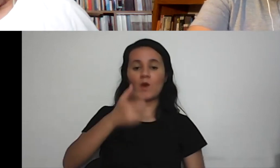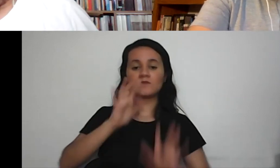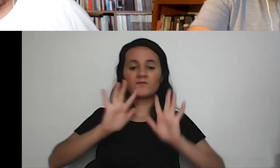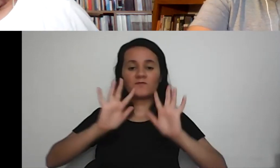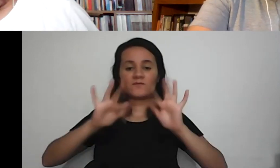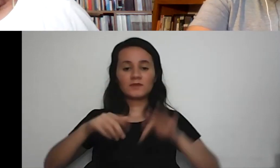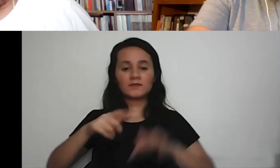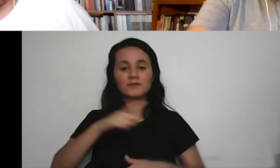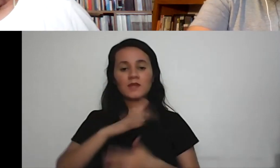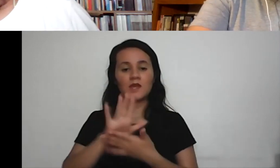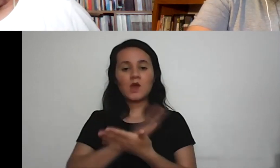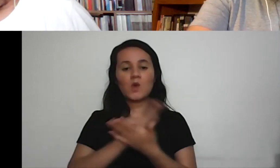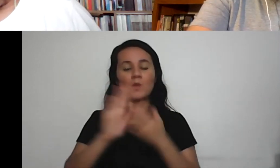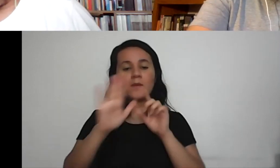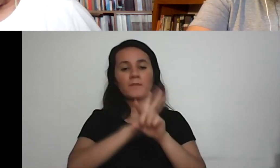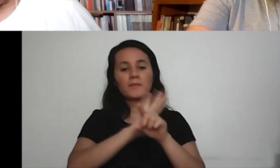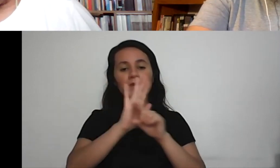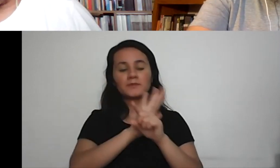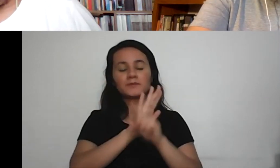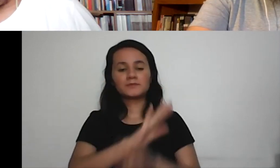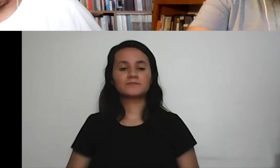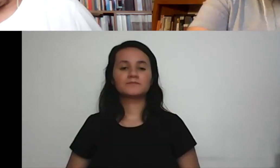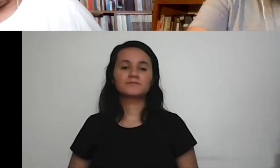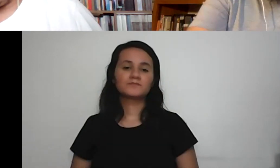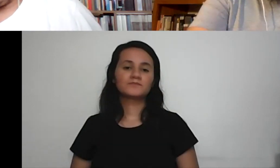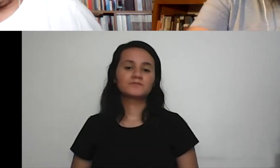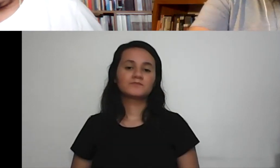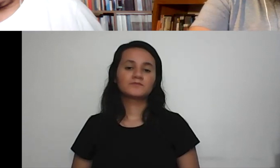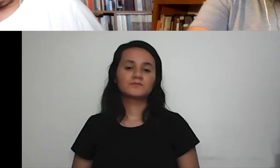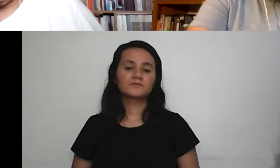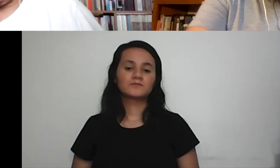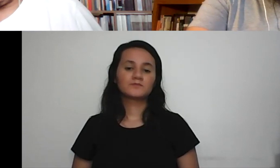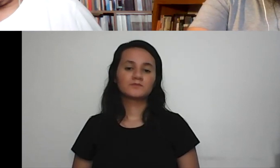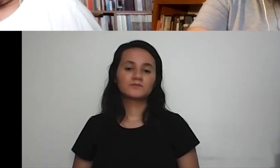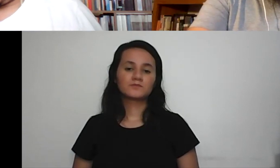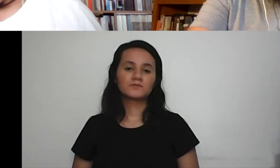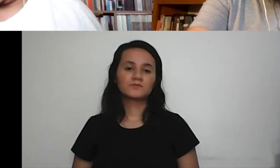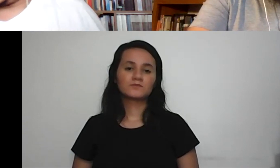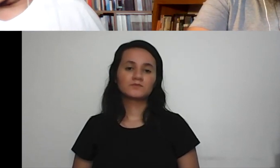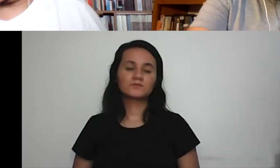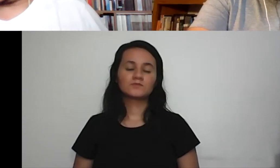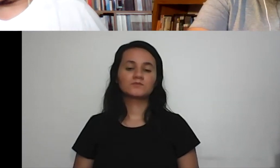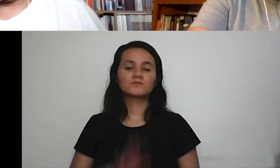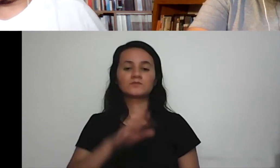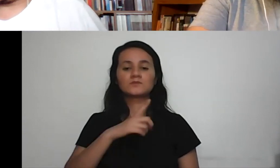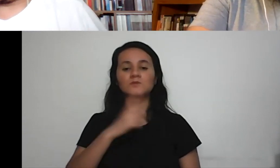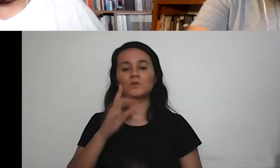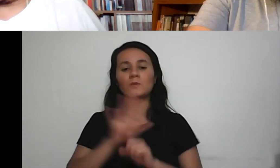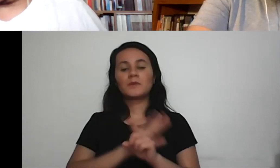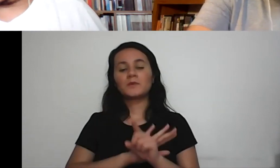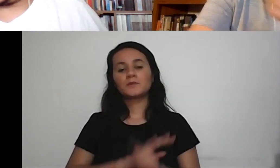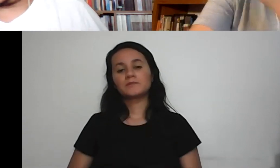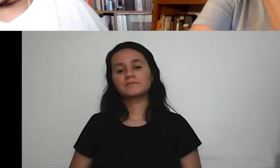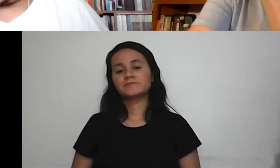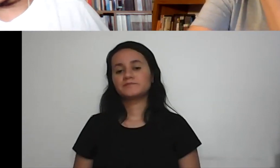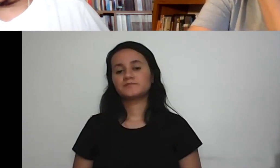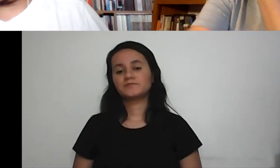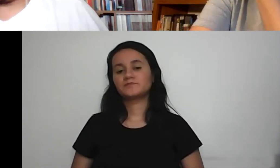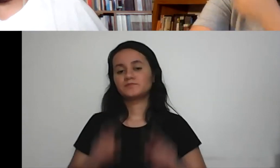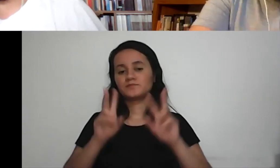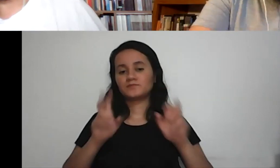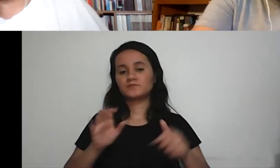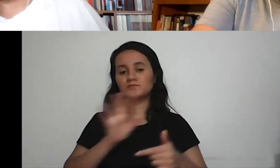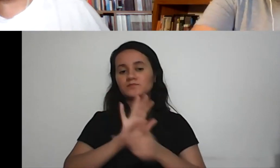tem mais umas perguntas aqui, ó. Tem uma pergunta aqui, Tarso. Sim. Sobre o papel